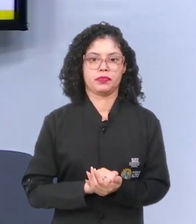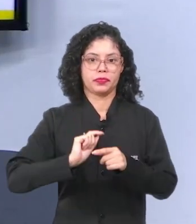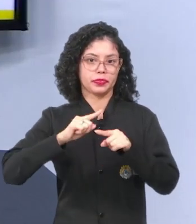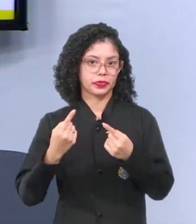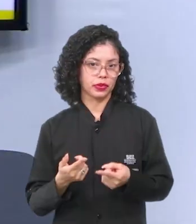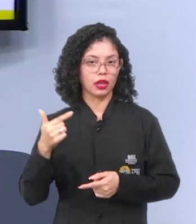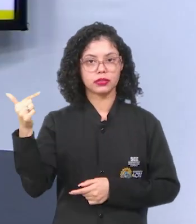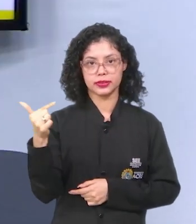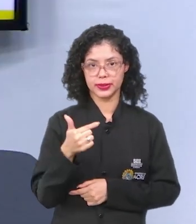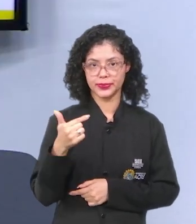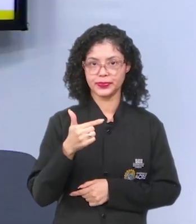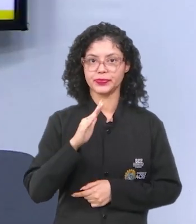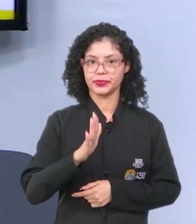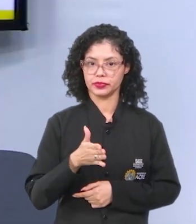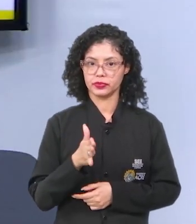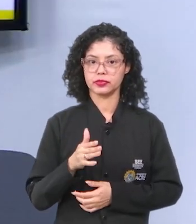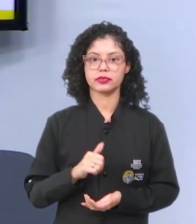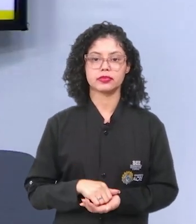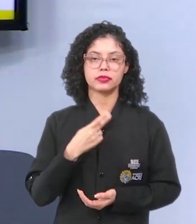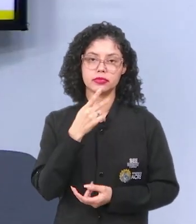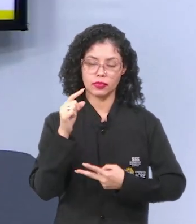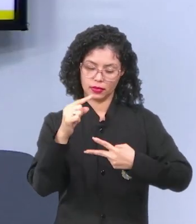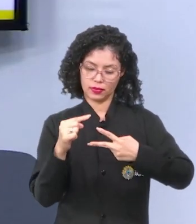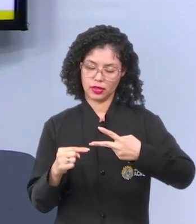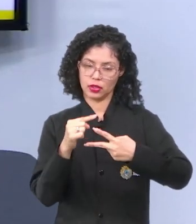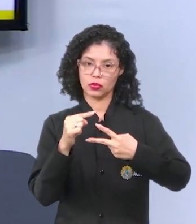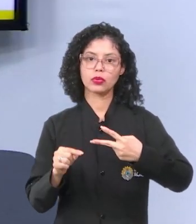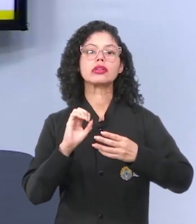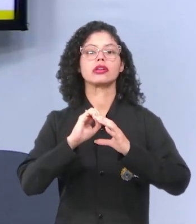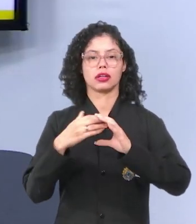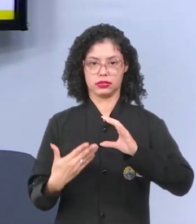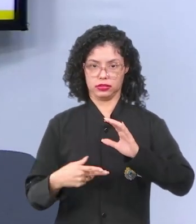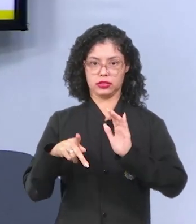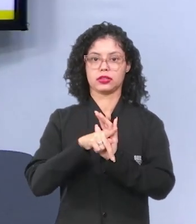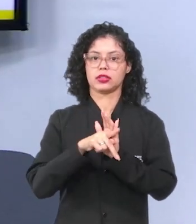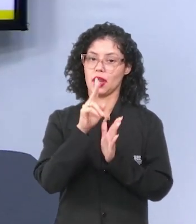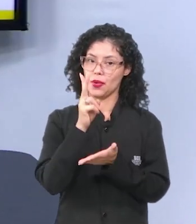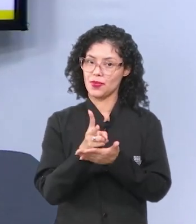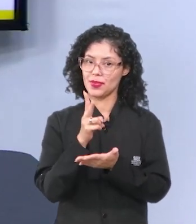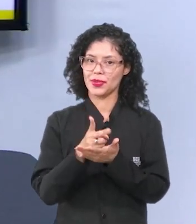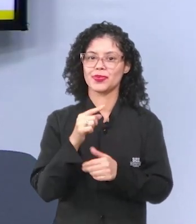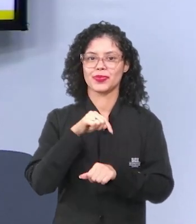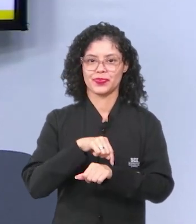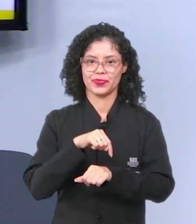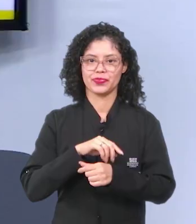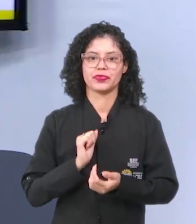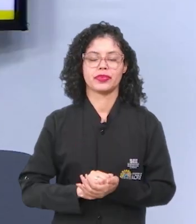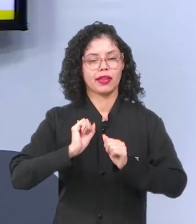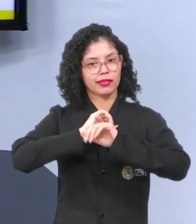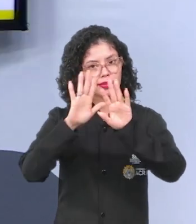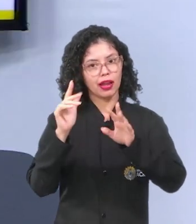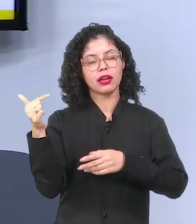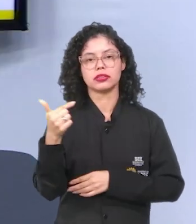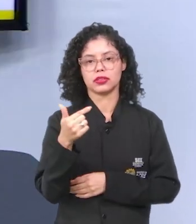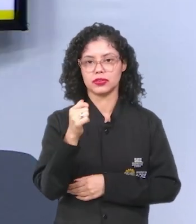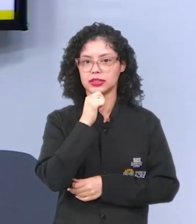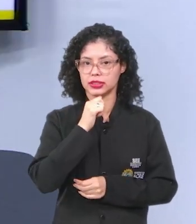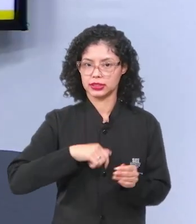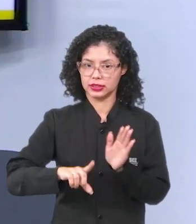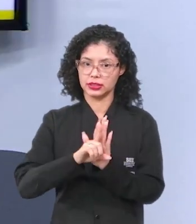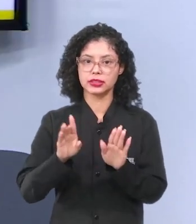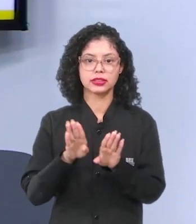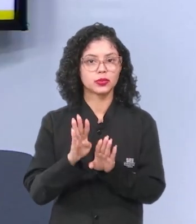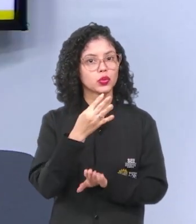Na segunda lei de Mendel, ele vai falar de duas características ao mesmo tempo. E é claro, a segunda lei de Mendel ele vai